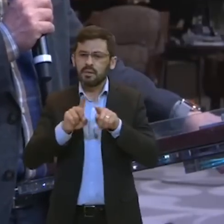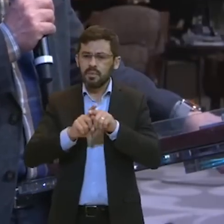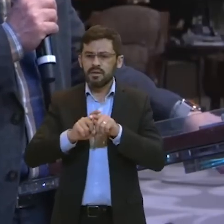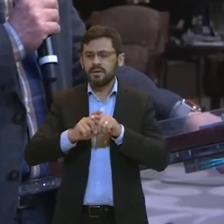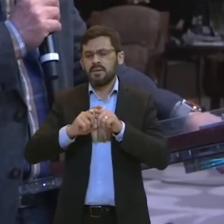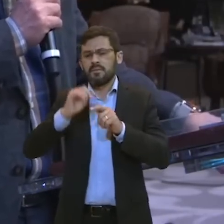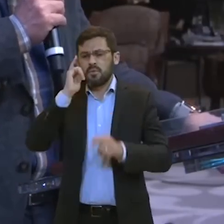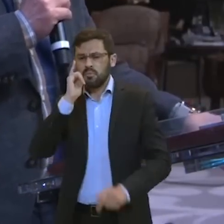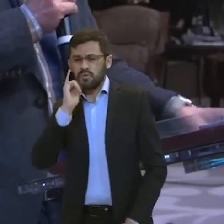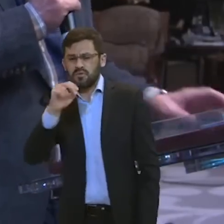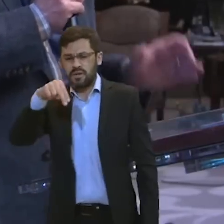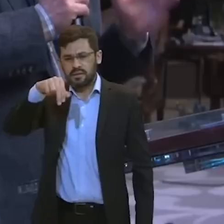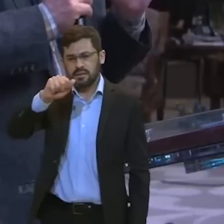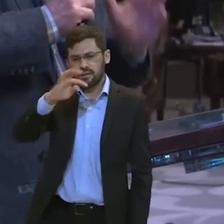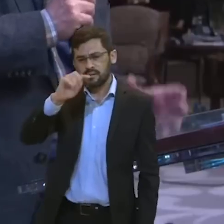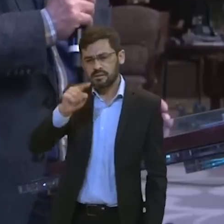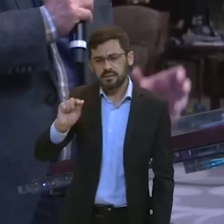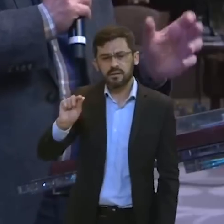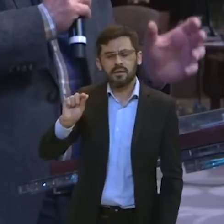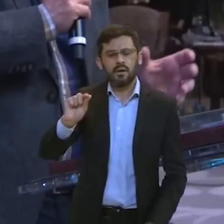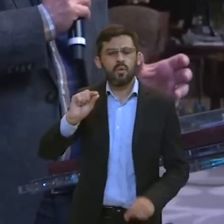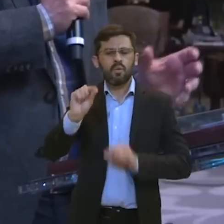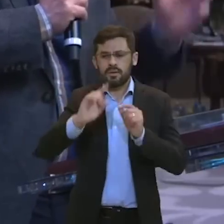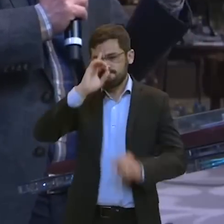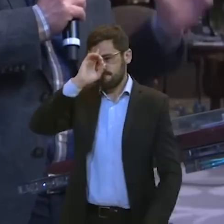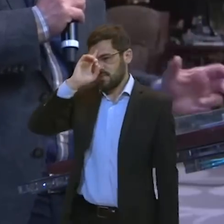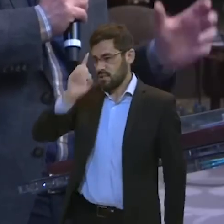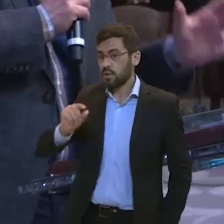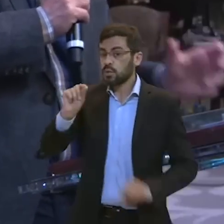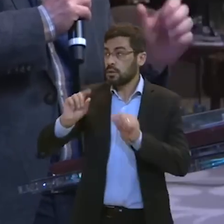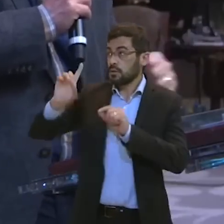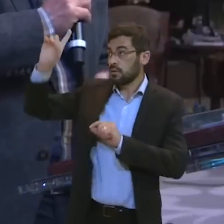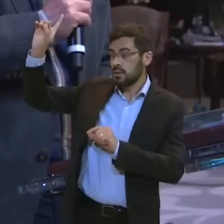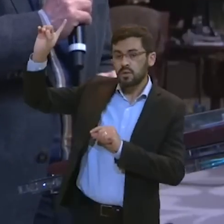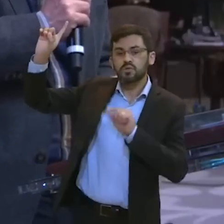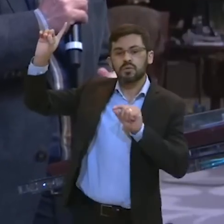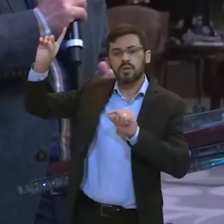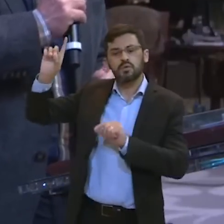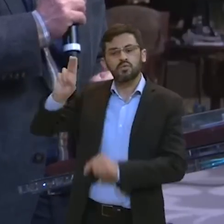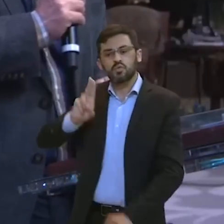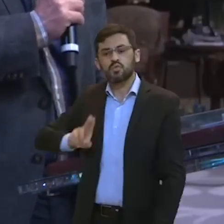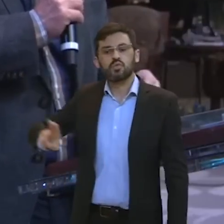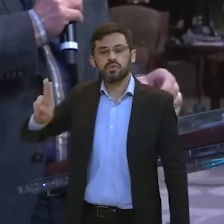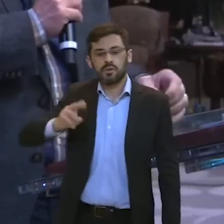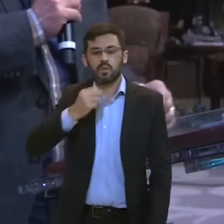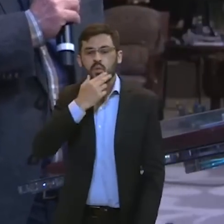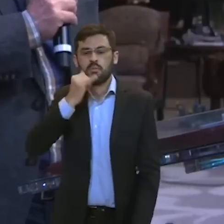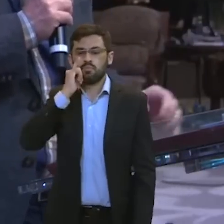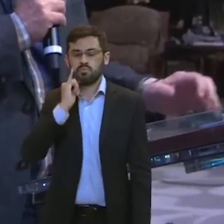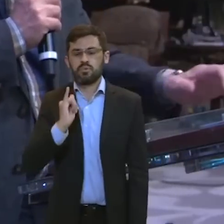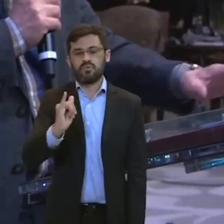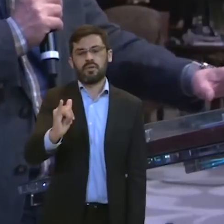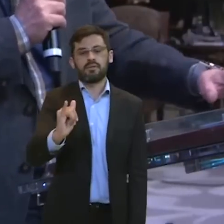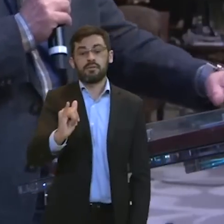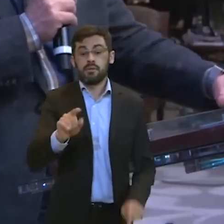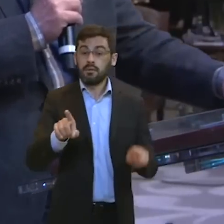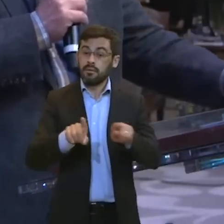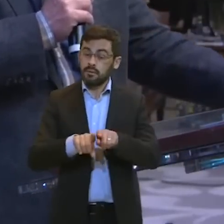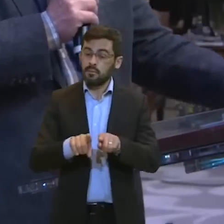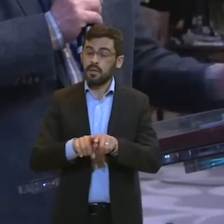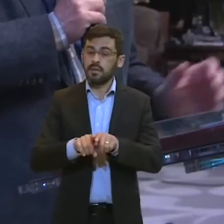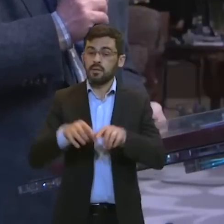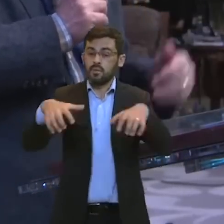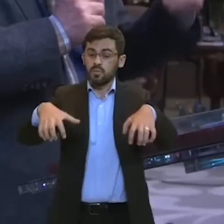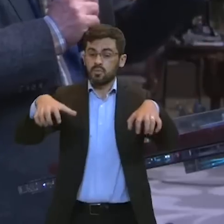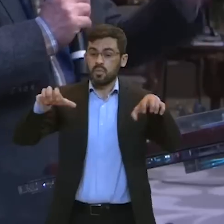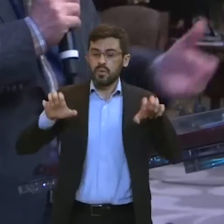profeta Natã. Isso foi ordenado pelo Senhor por meio de seus profetas. E então o rei e todos